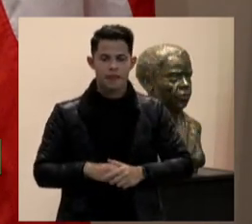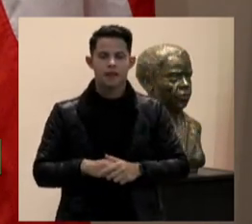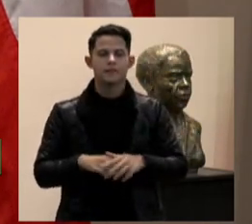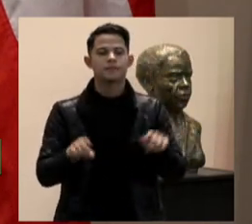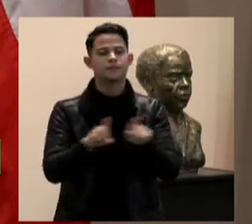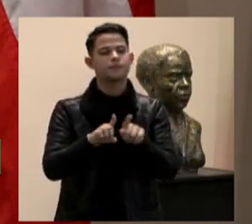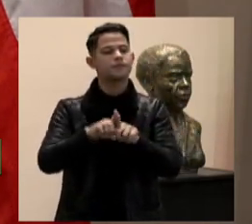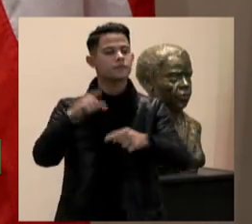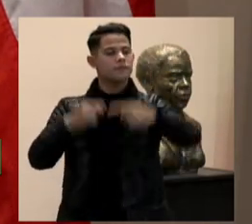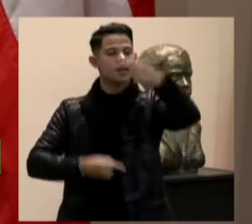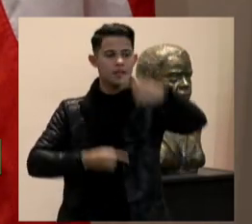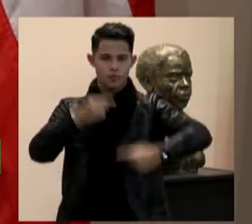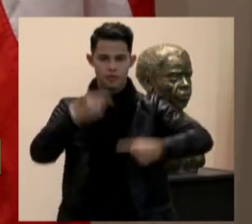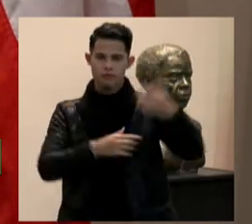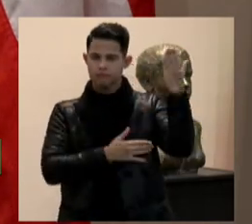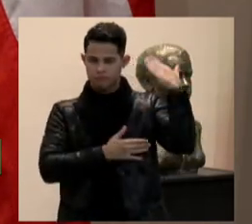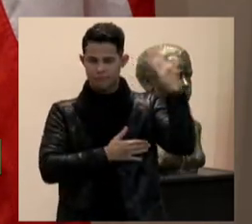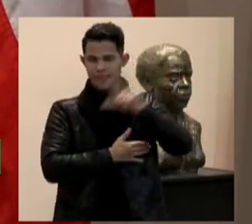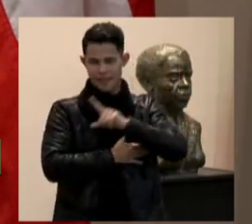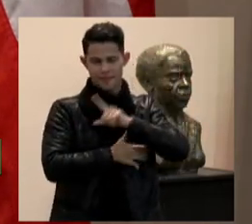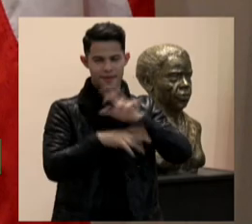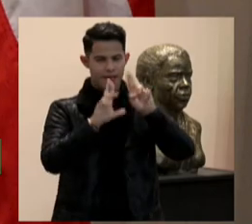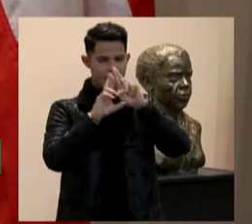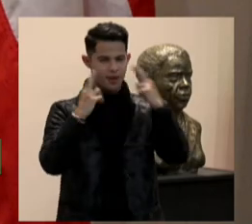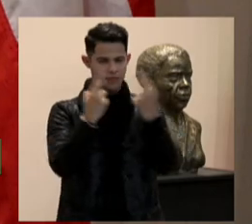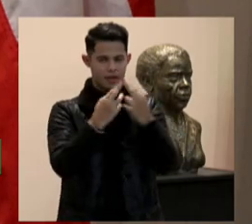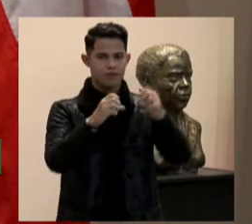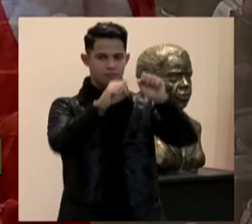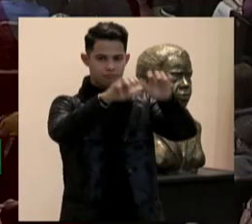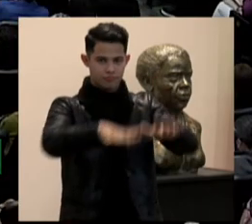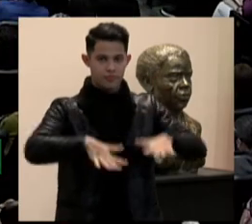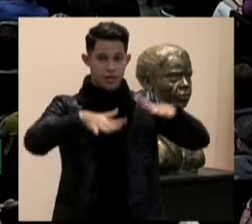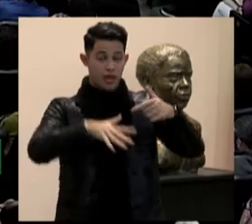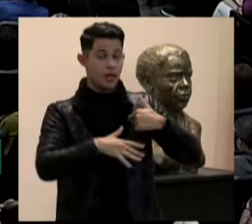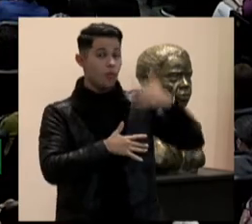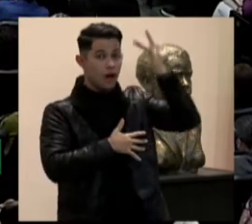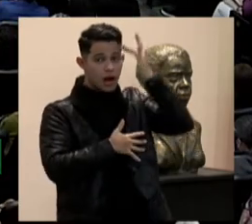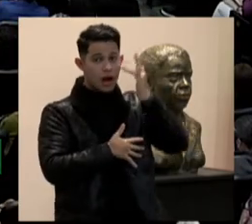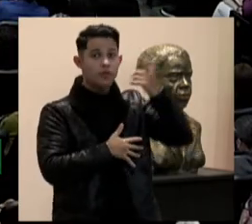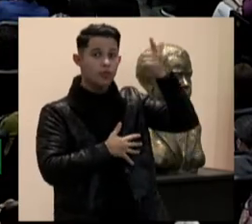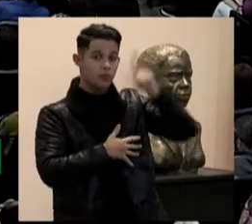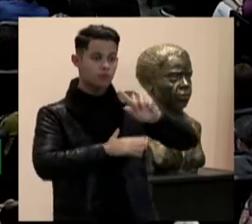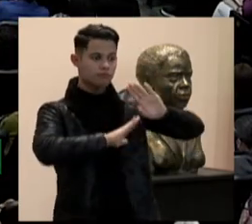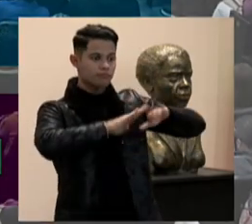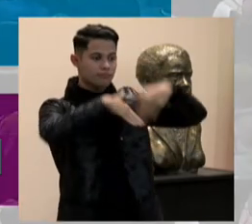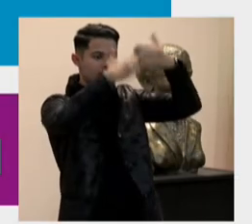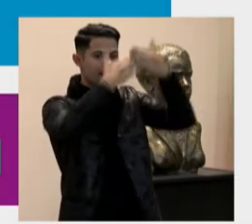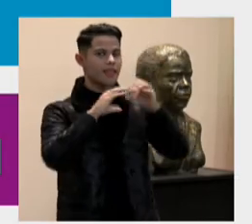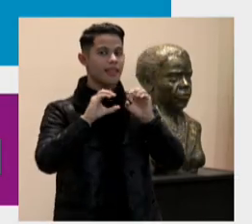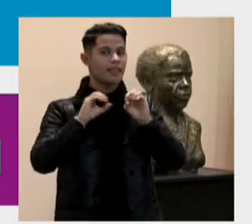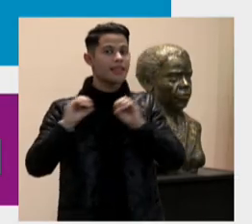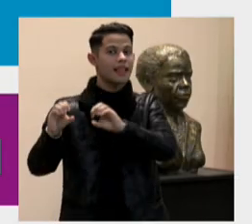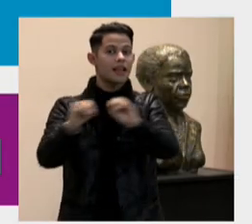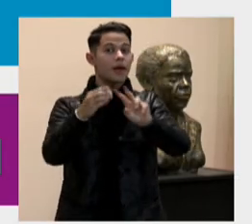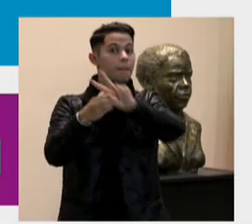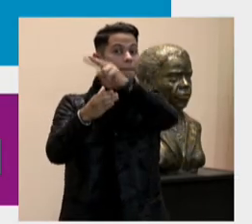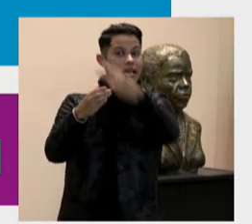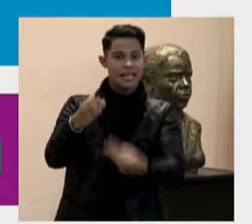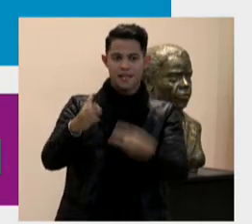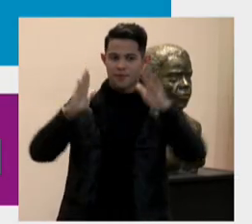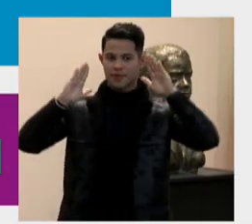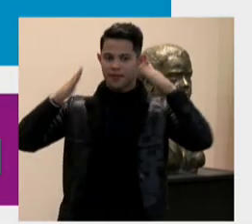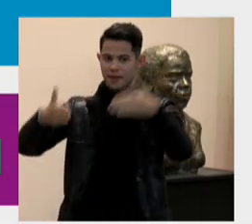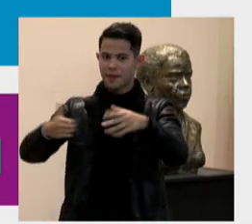nós tivemos na plenária, eu acho que a gente conseguiu avançar bastante na educação bilíngue de pessoas